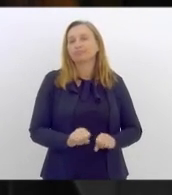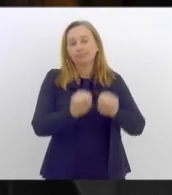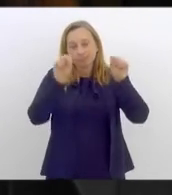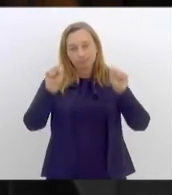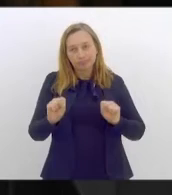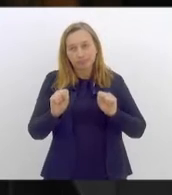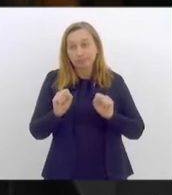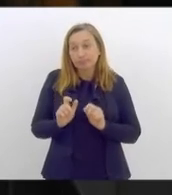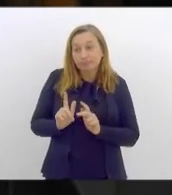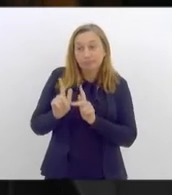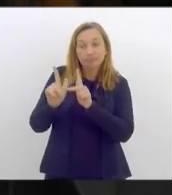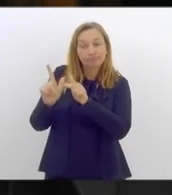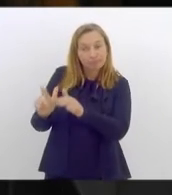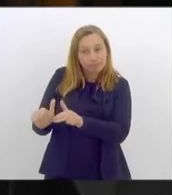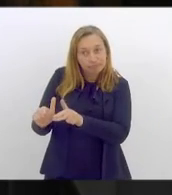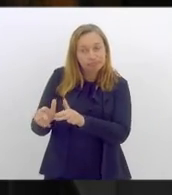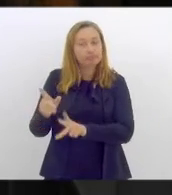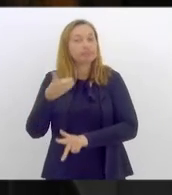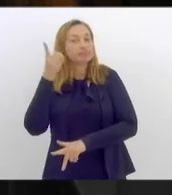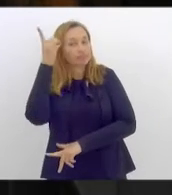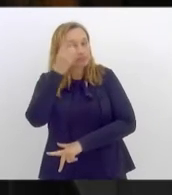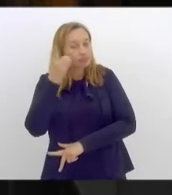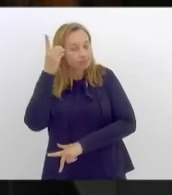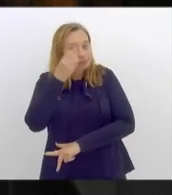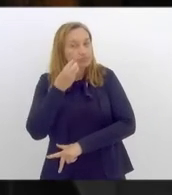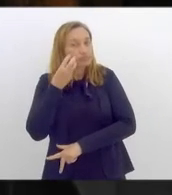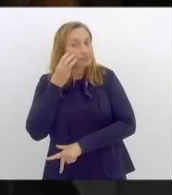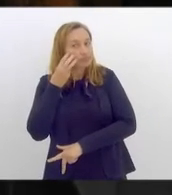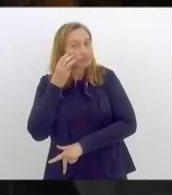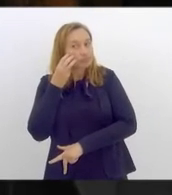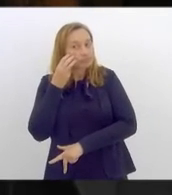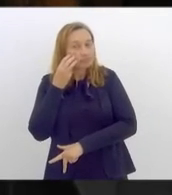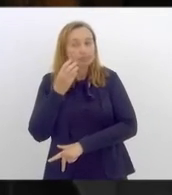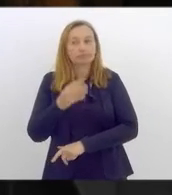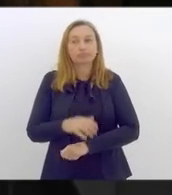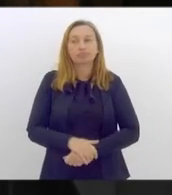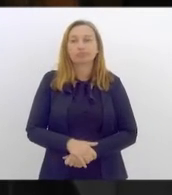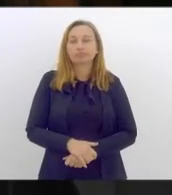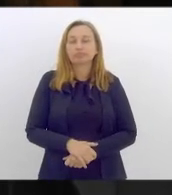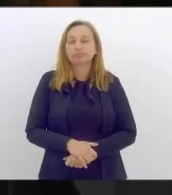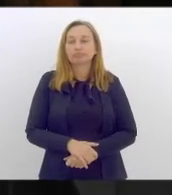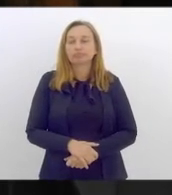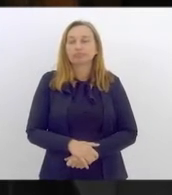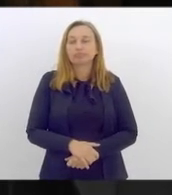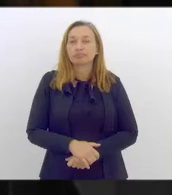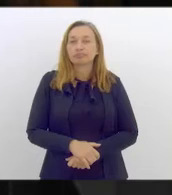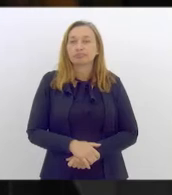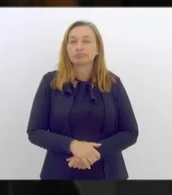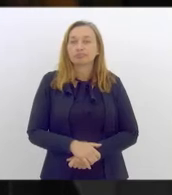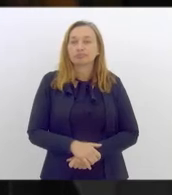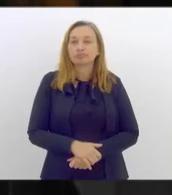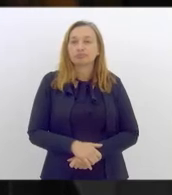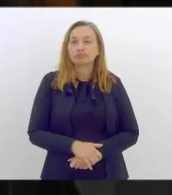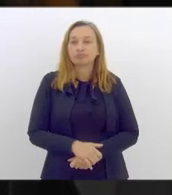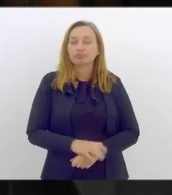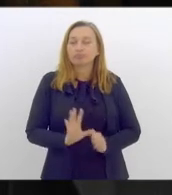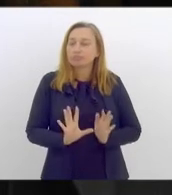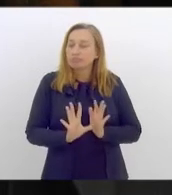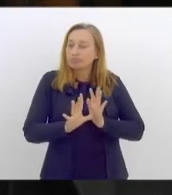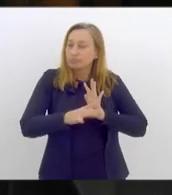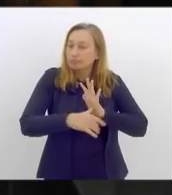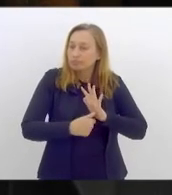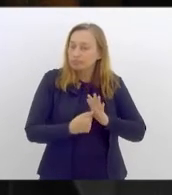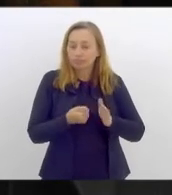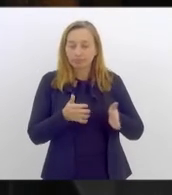saúde Deputado valdec Carneiro que foi assaltado a mão armada no período